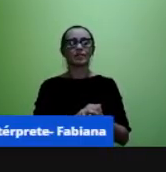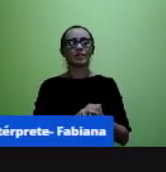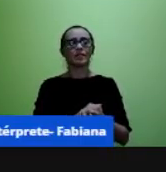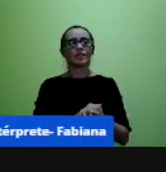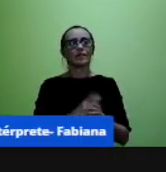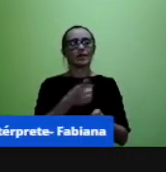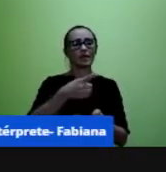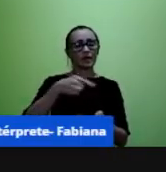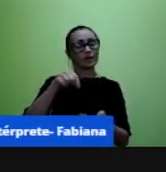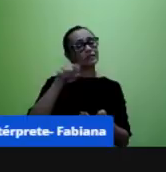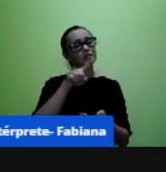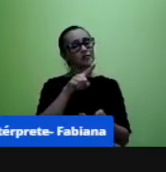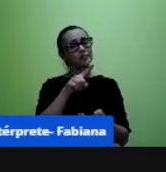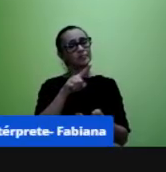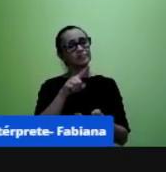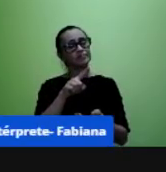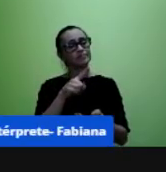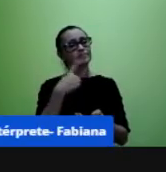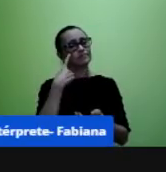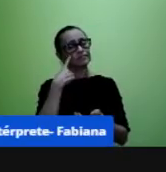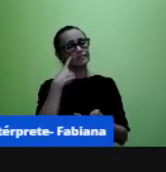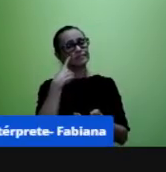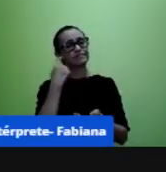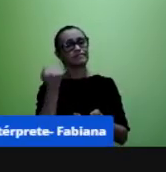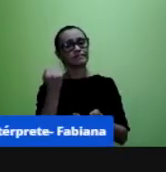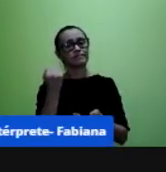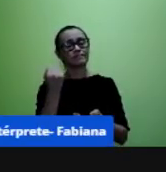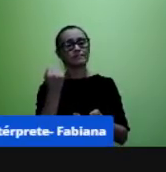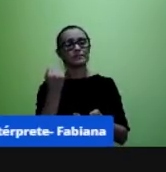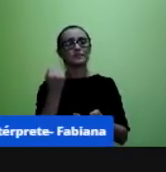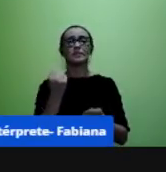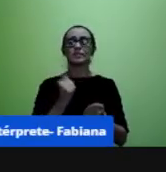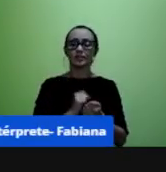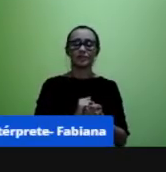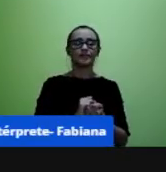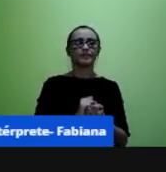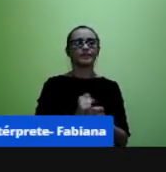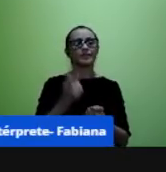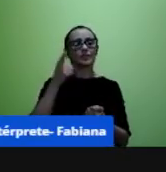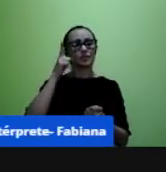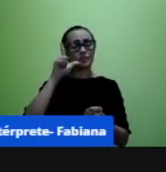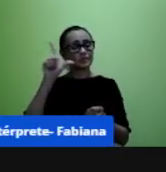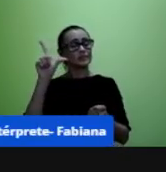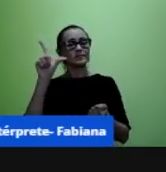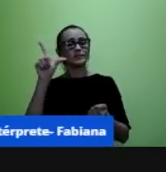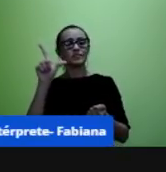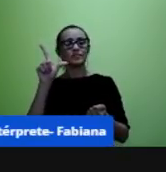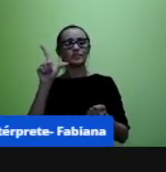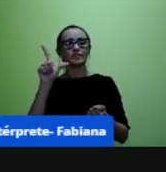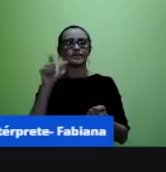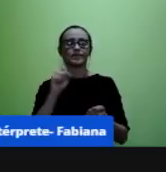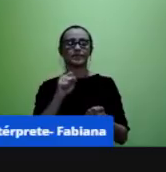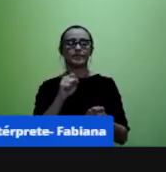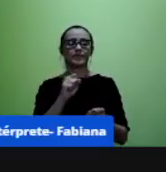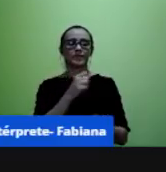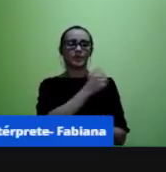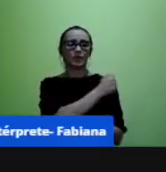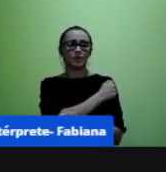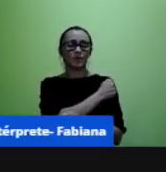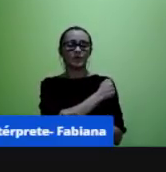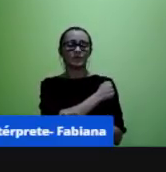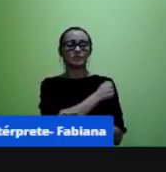verificar se ele conseguiu alcançar ou não, né, avançar ou não nessa atividade, né? Se ele entregou,